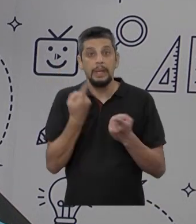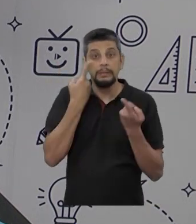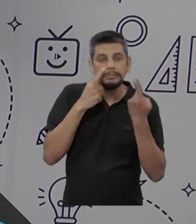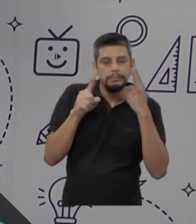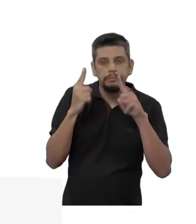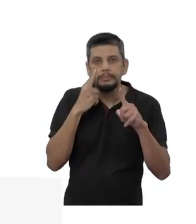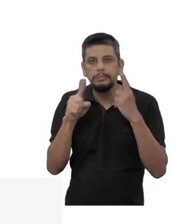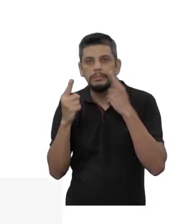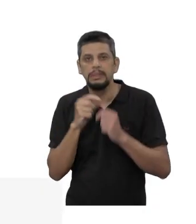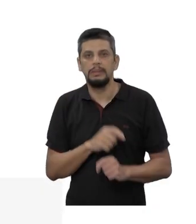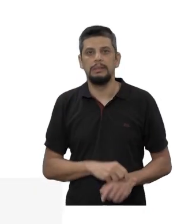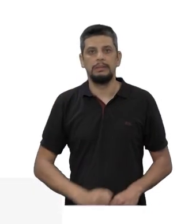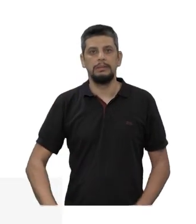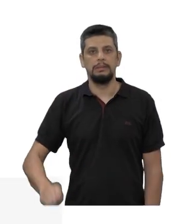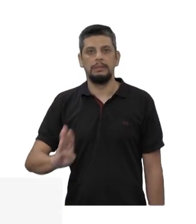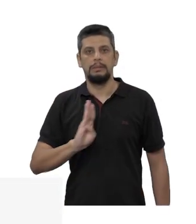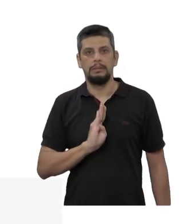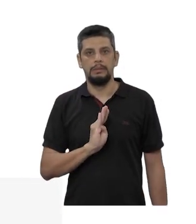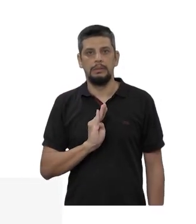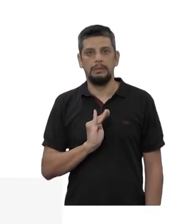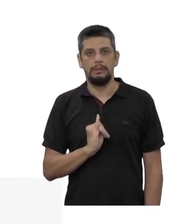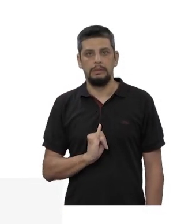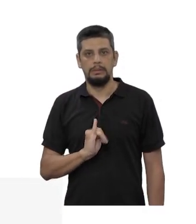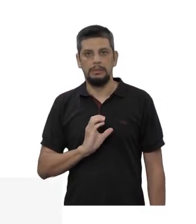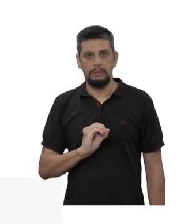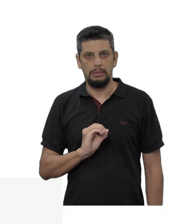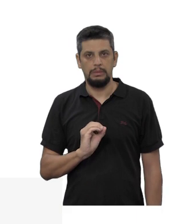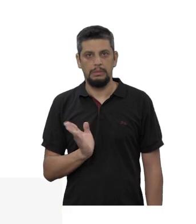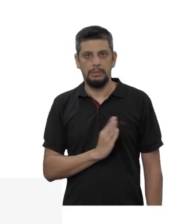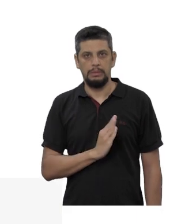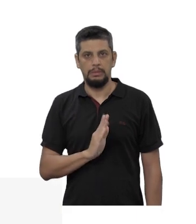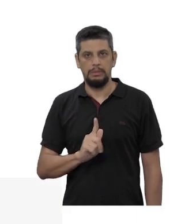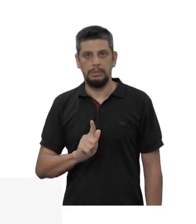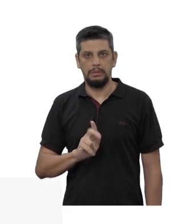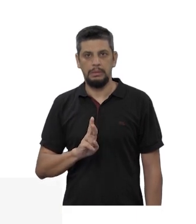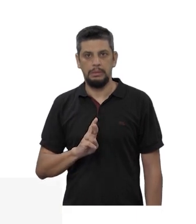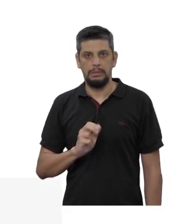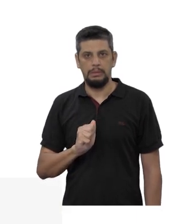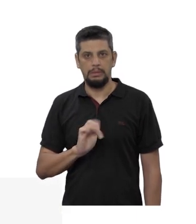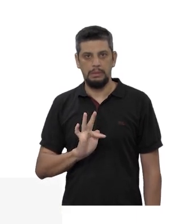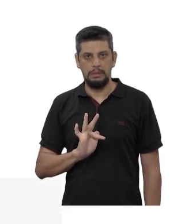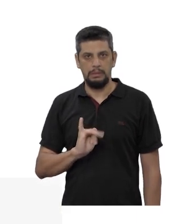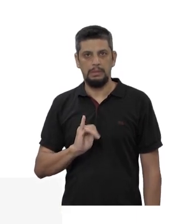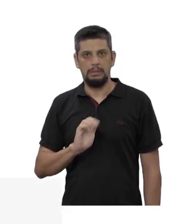Descobrimos que ela é feita pelas letras bio e grafia.